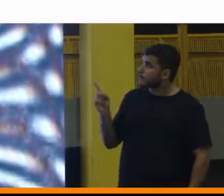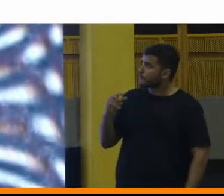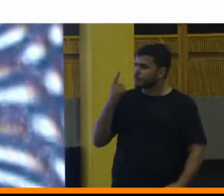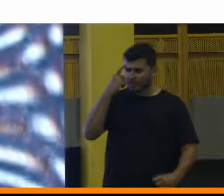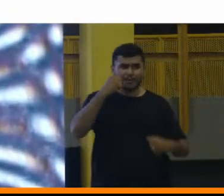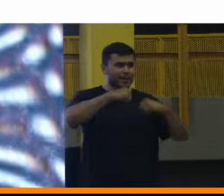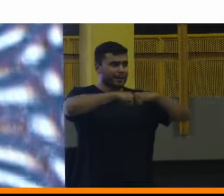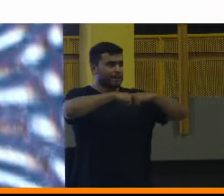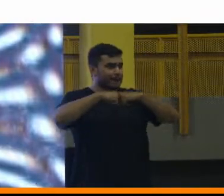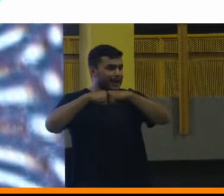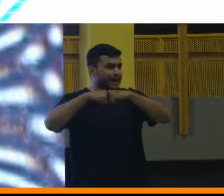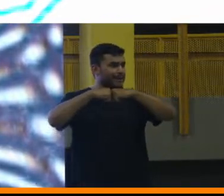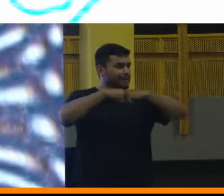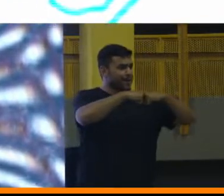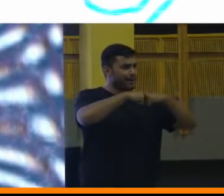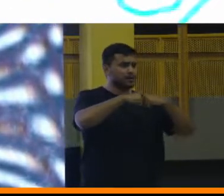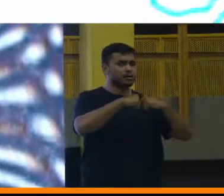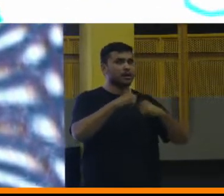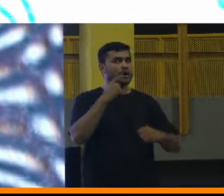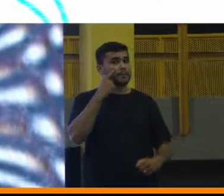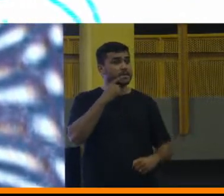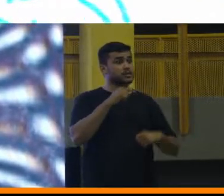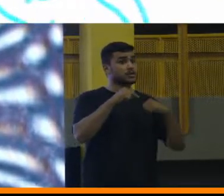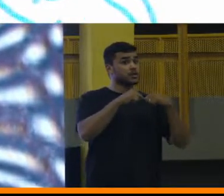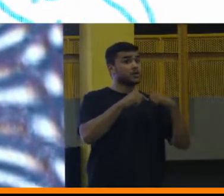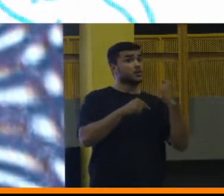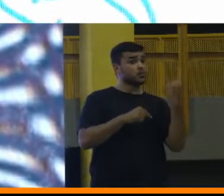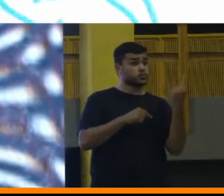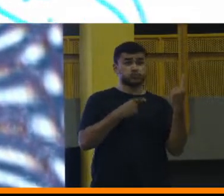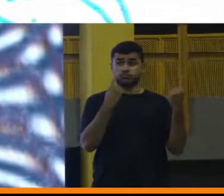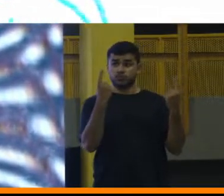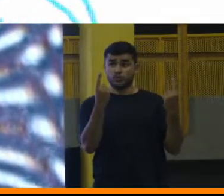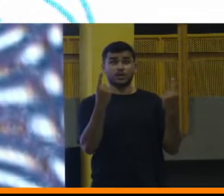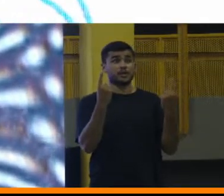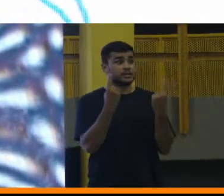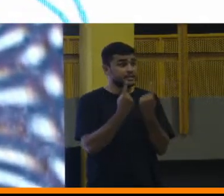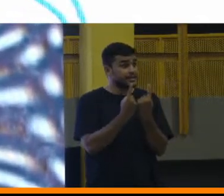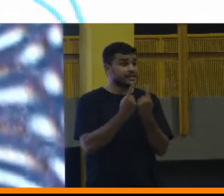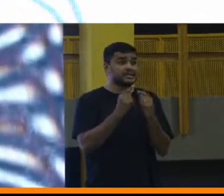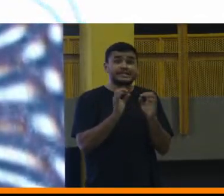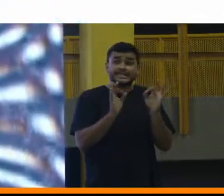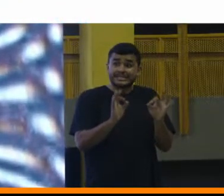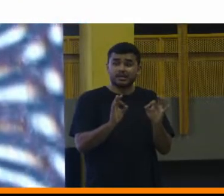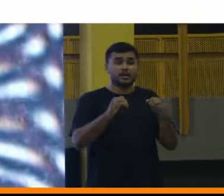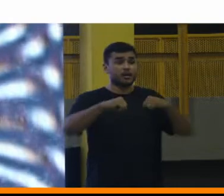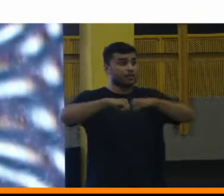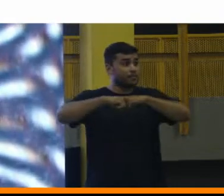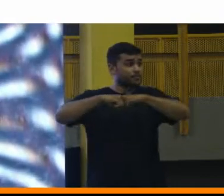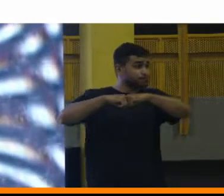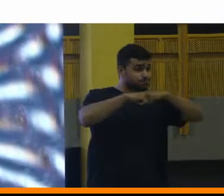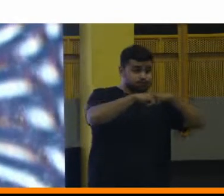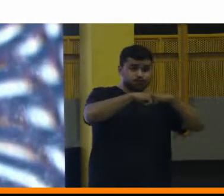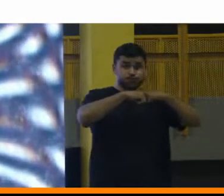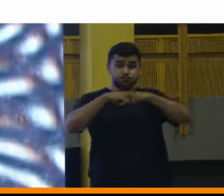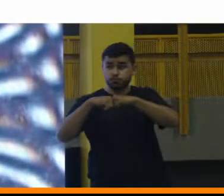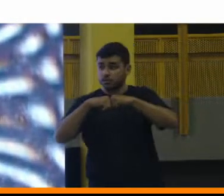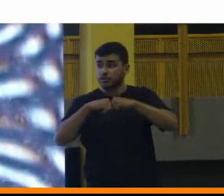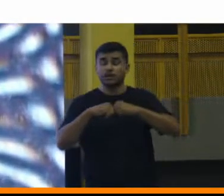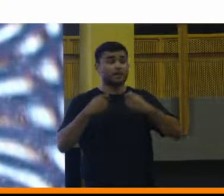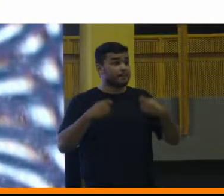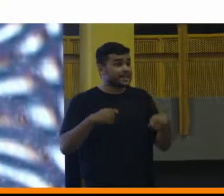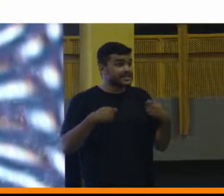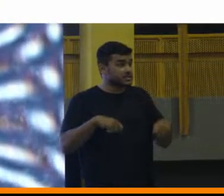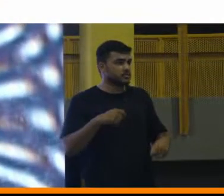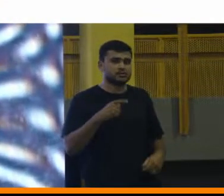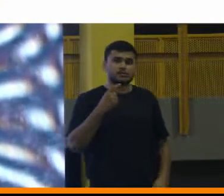2 corpos. Ação e reação se resume em uma palavra chamada